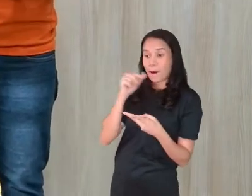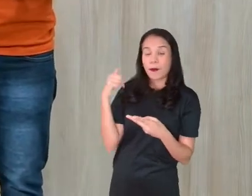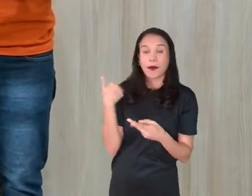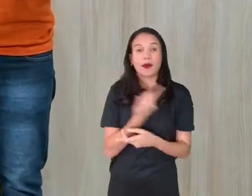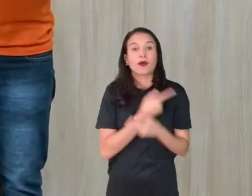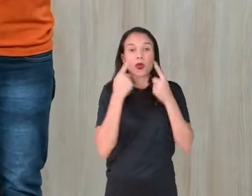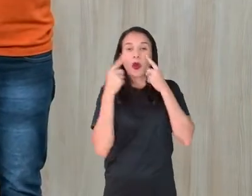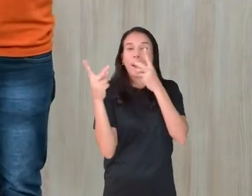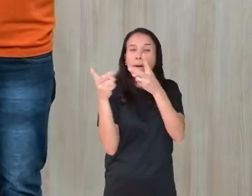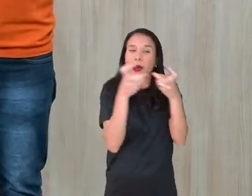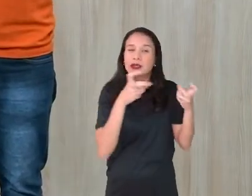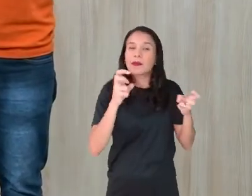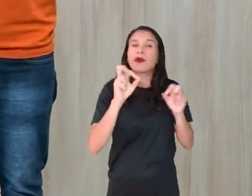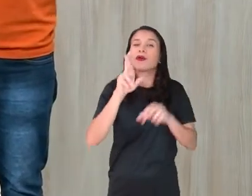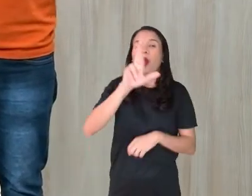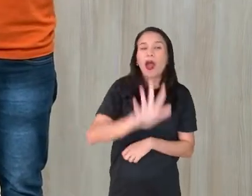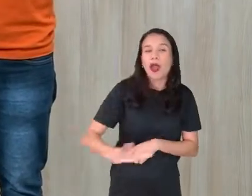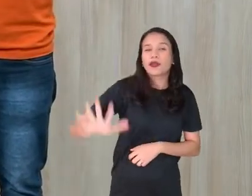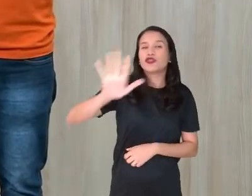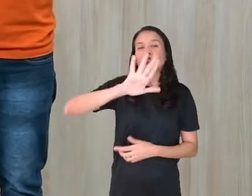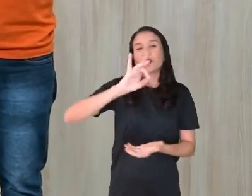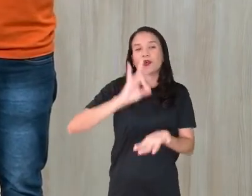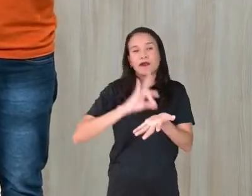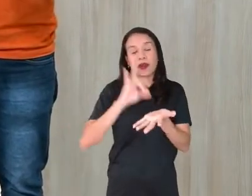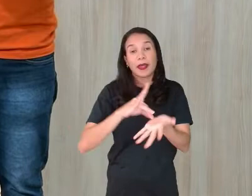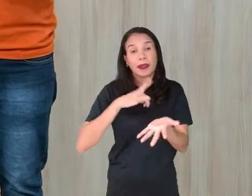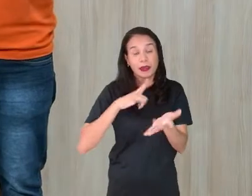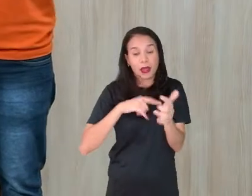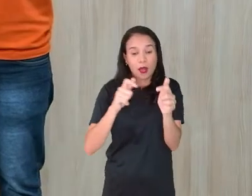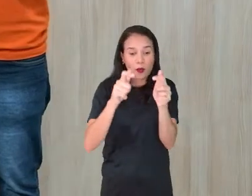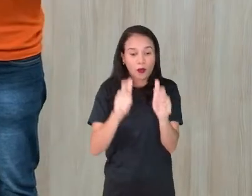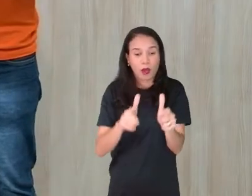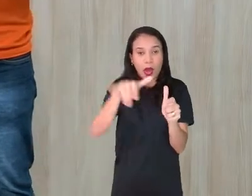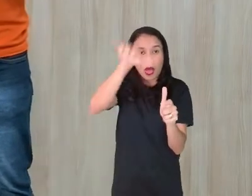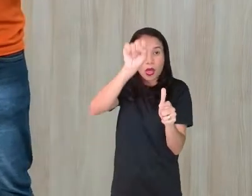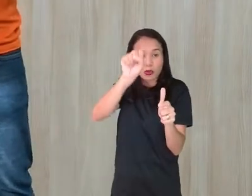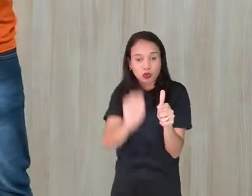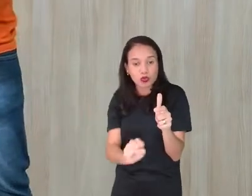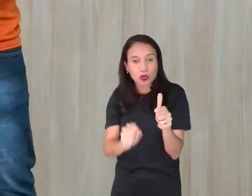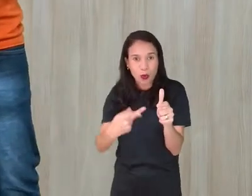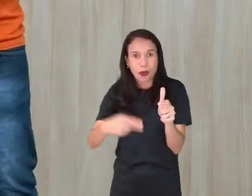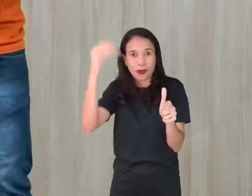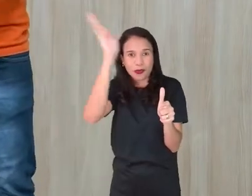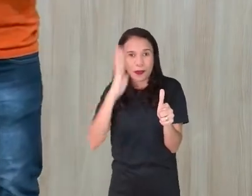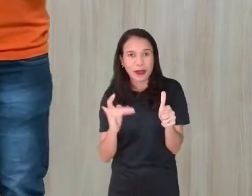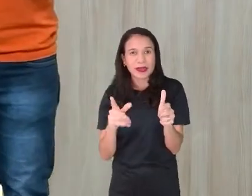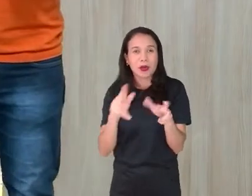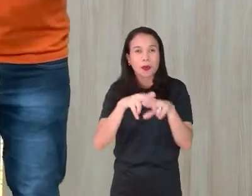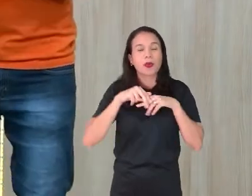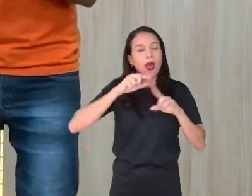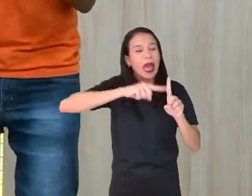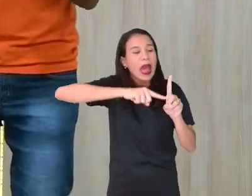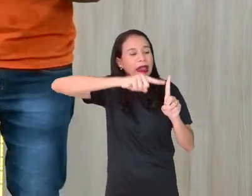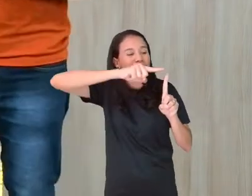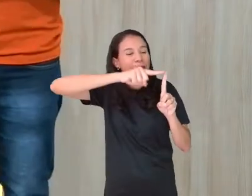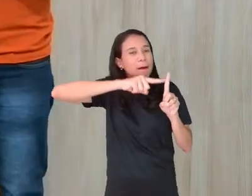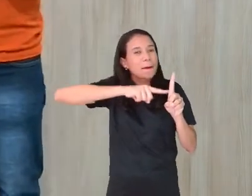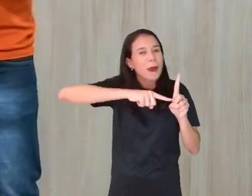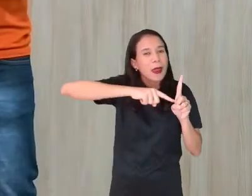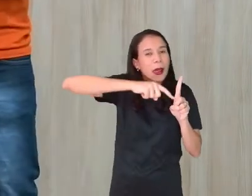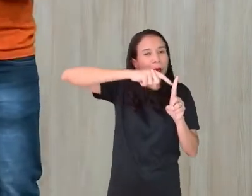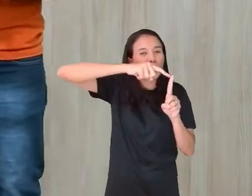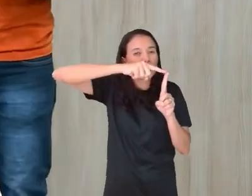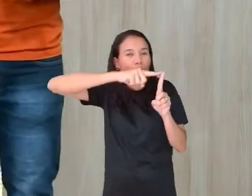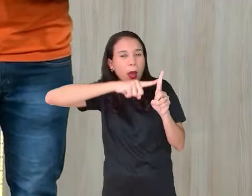viu que é uma região que tem ali, que vai estar localizada no sul do Brasil, então tem ali um clima subtropical,